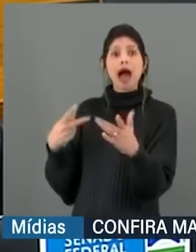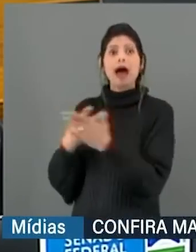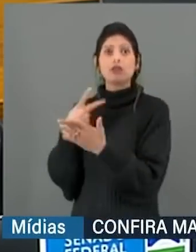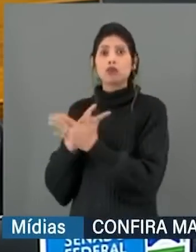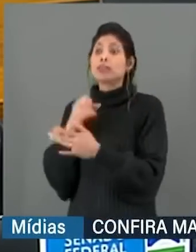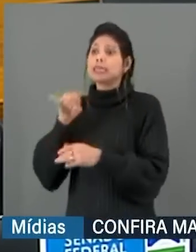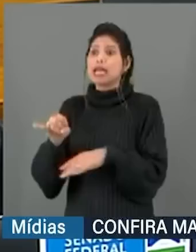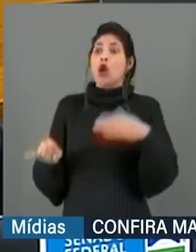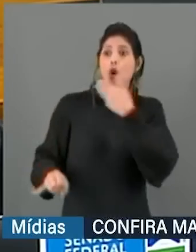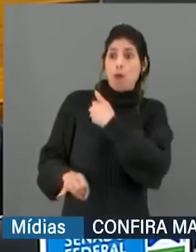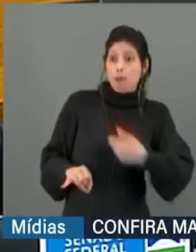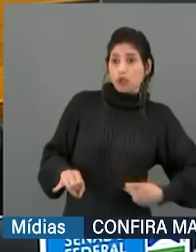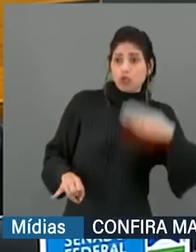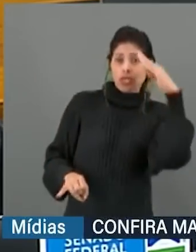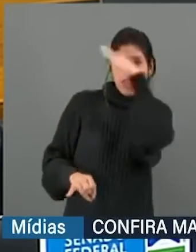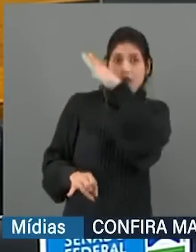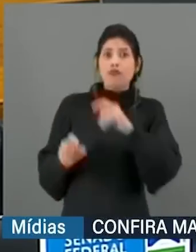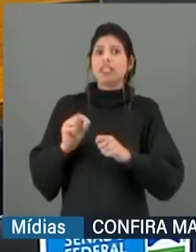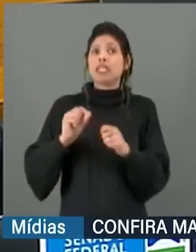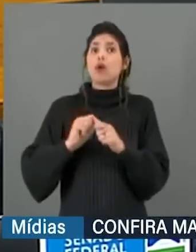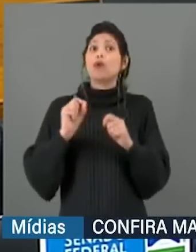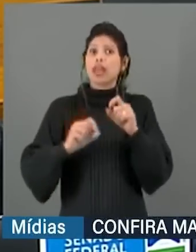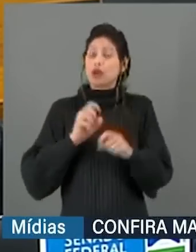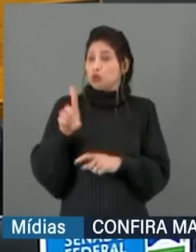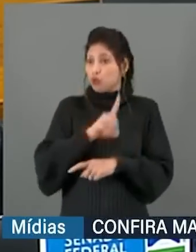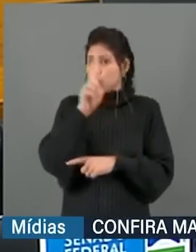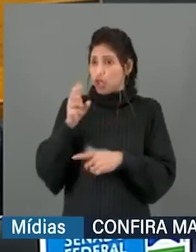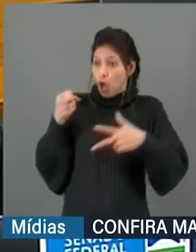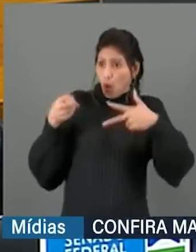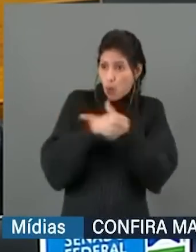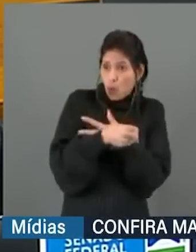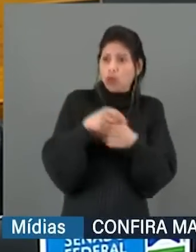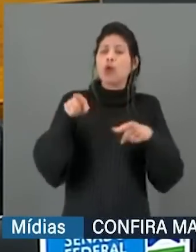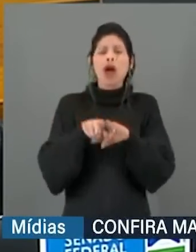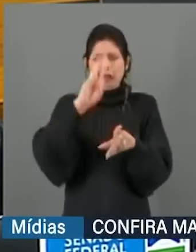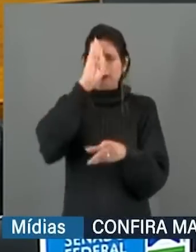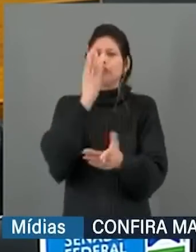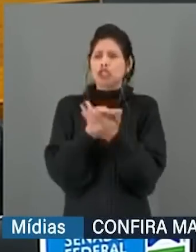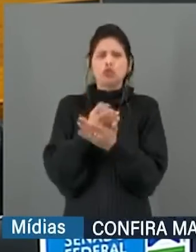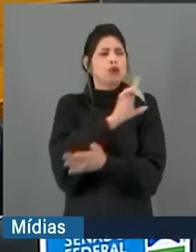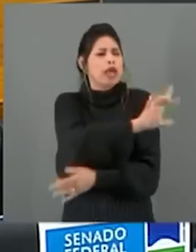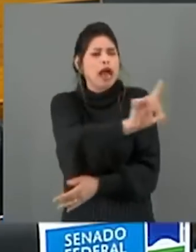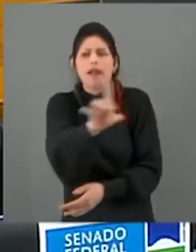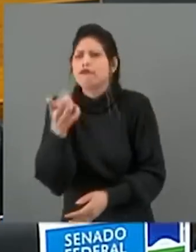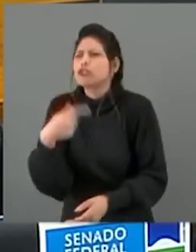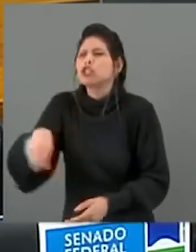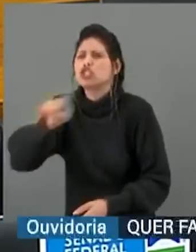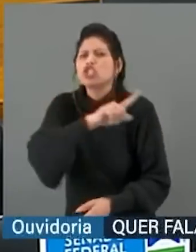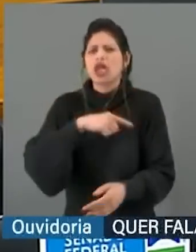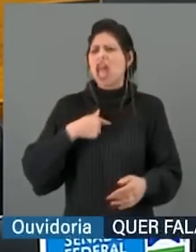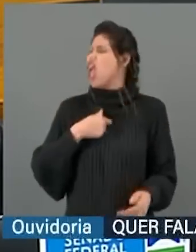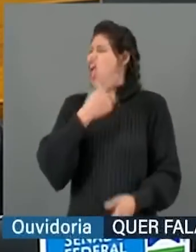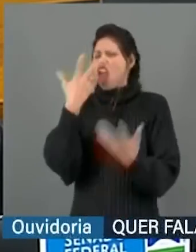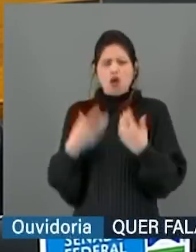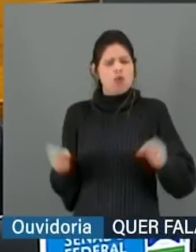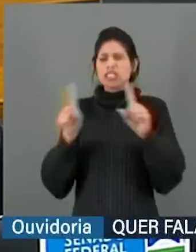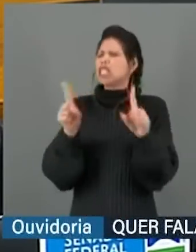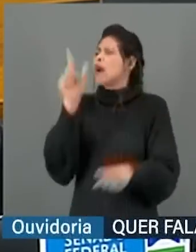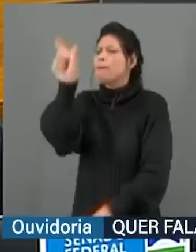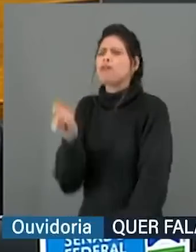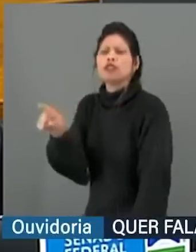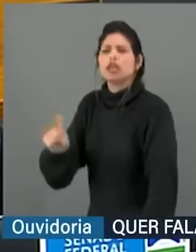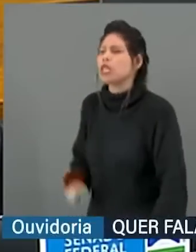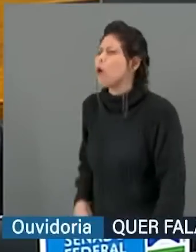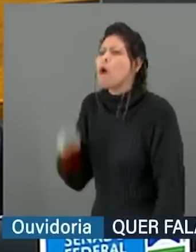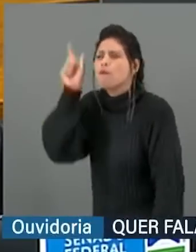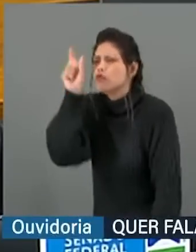tivesse ganhado a eleição e tivesse essa questão do dia 8, tenho certeza que muitos estão aqui, estava passando pano. Eu não vou passar pano para o senhor. O senhor, nas